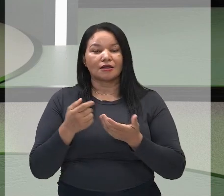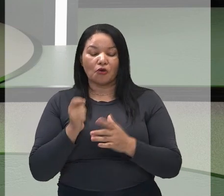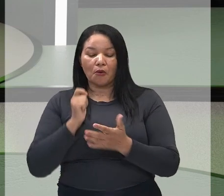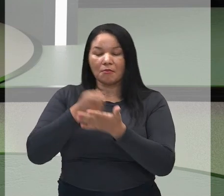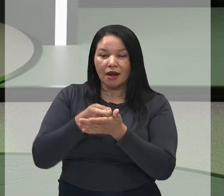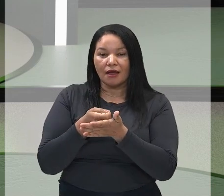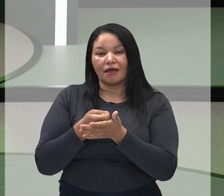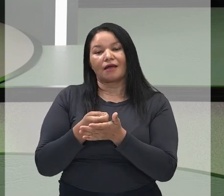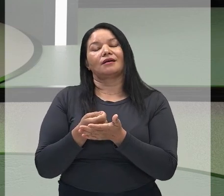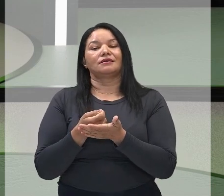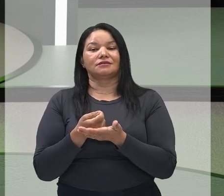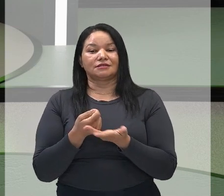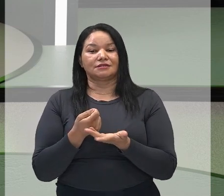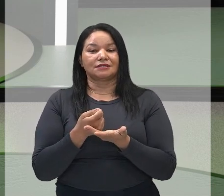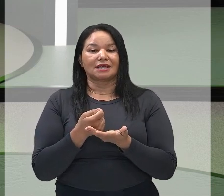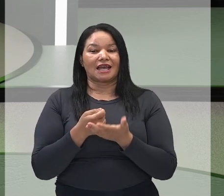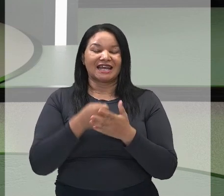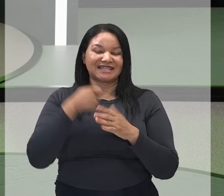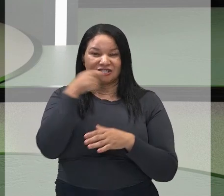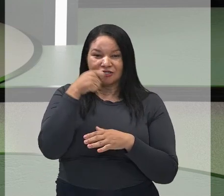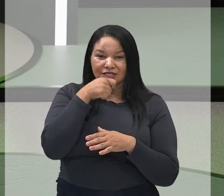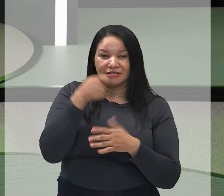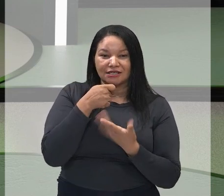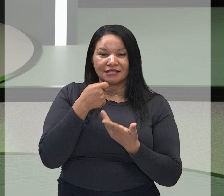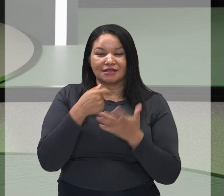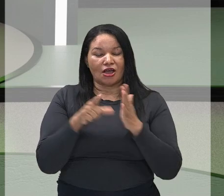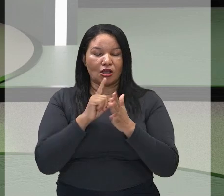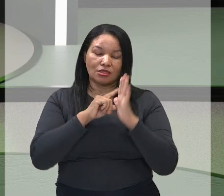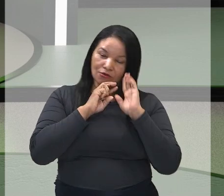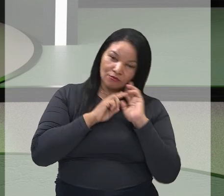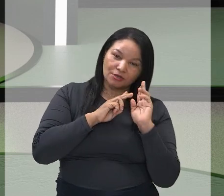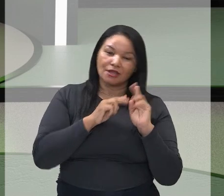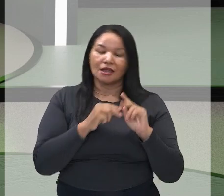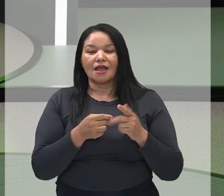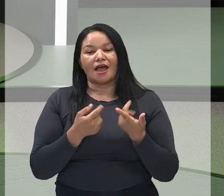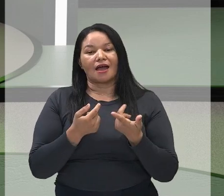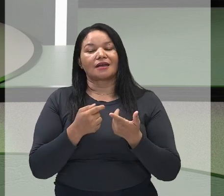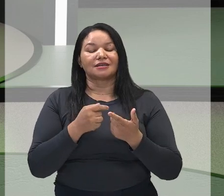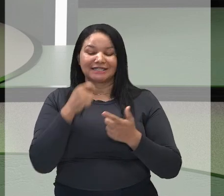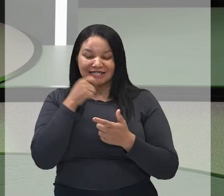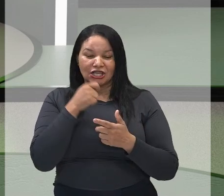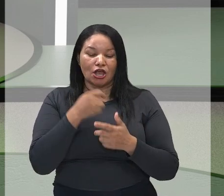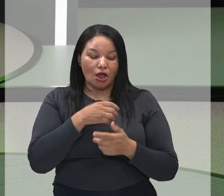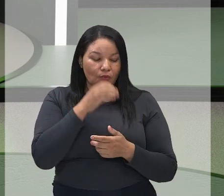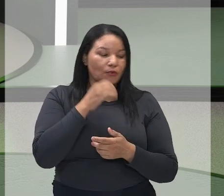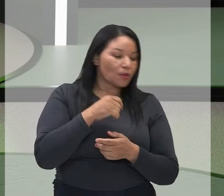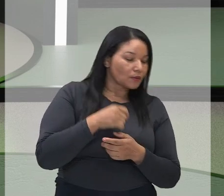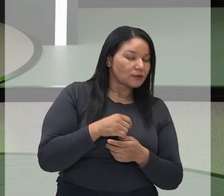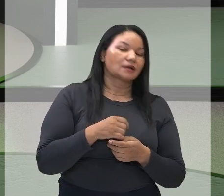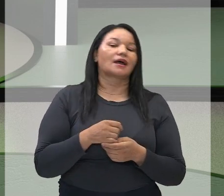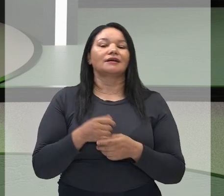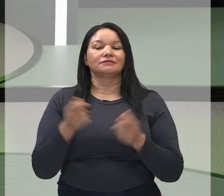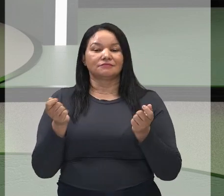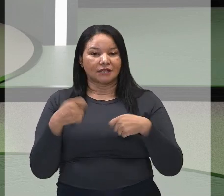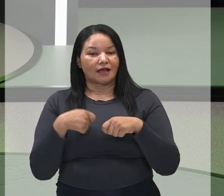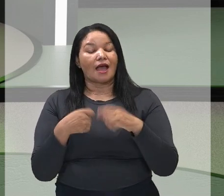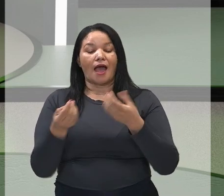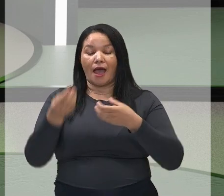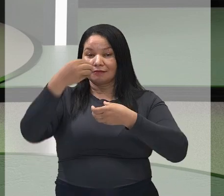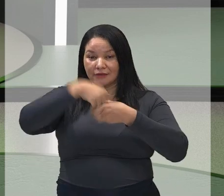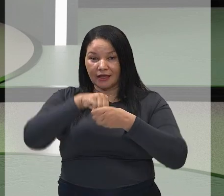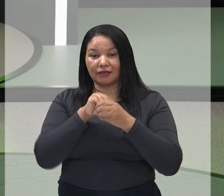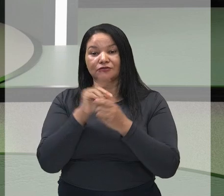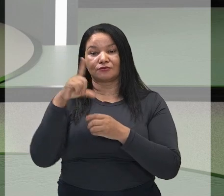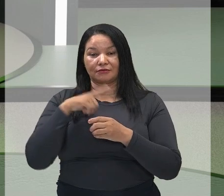higienizar melhor a boca antes de dormir, né, depois da escovação. Então, o fluoreto de cálcio, fluoreto de sódio, melhor dizendo, ele